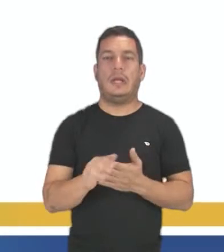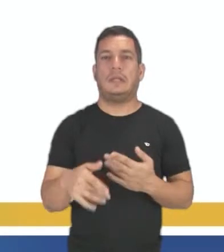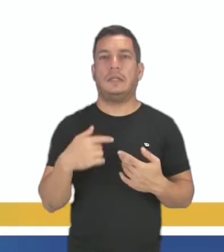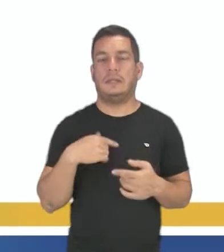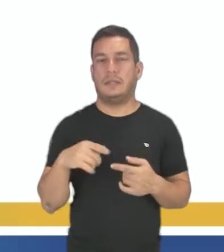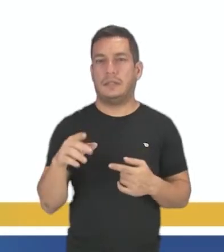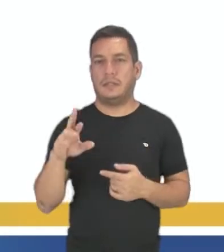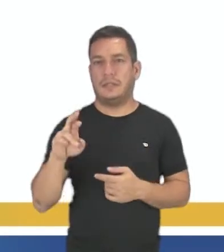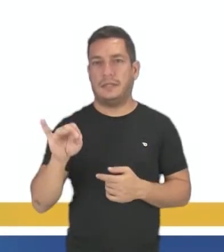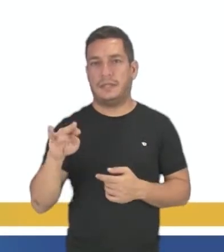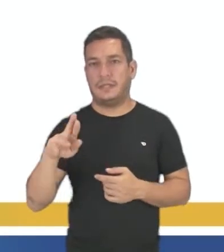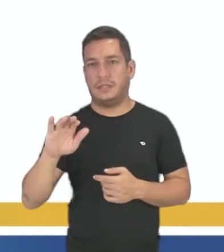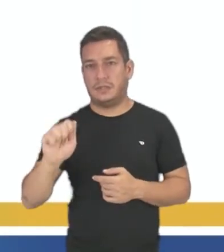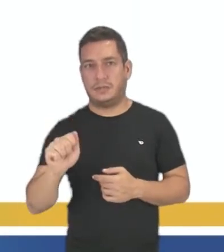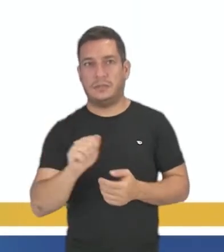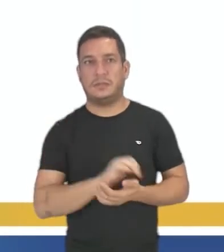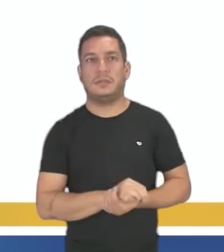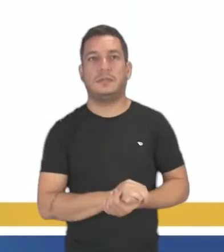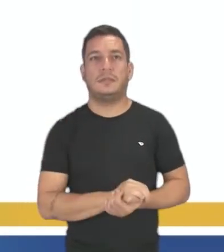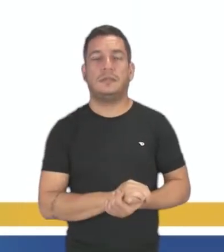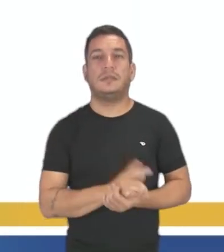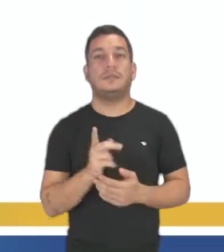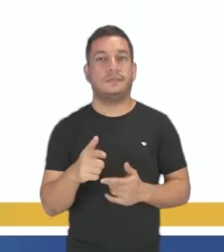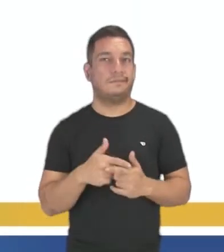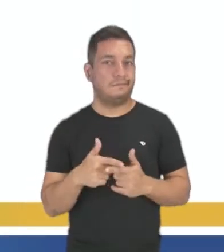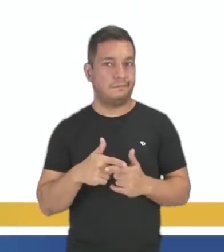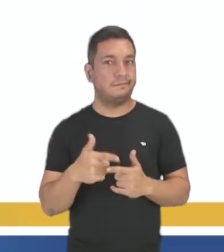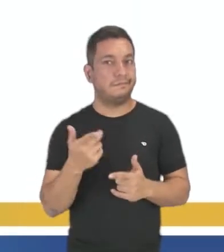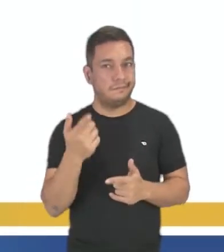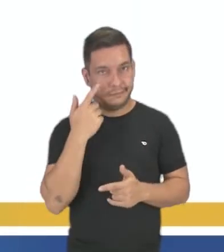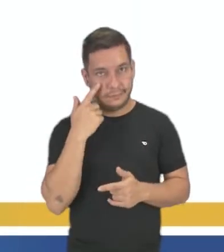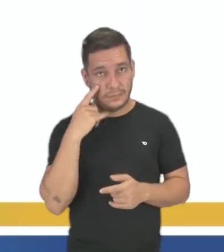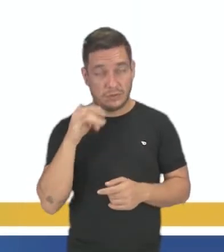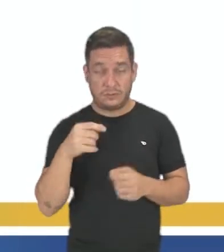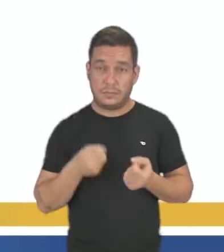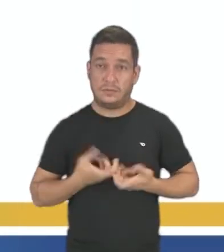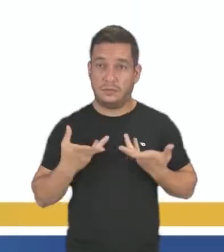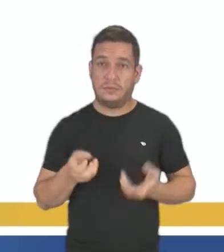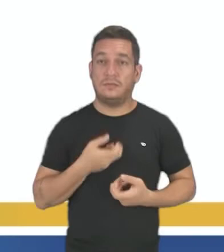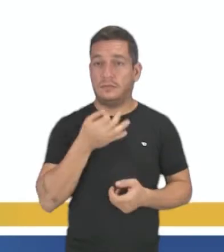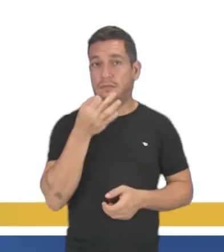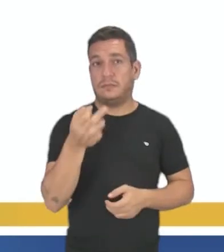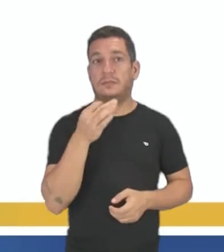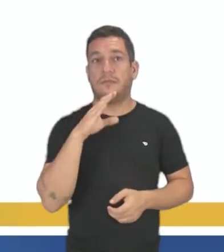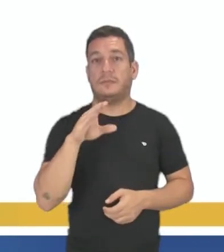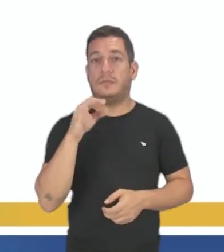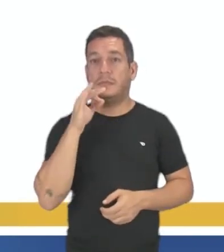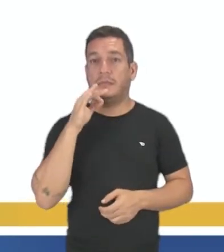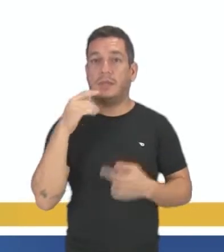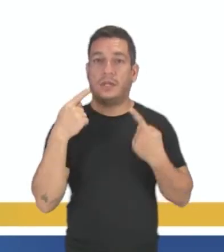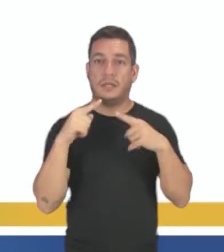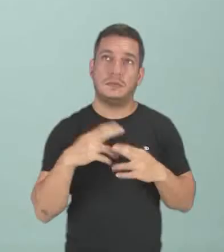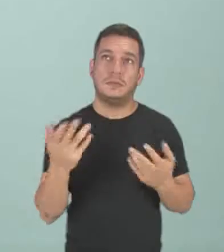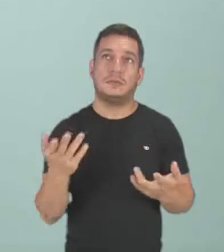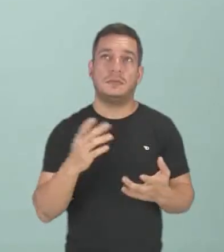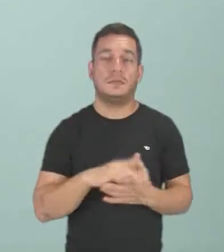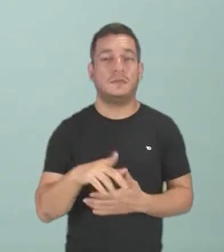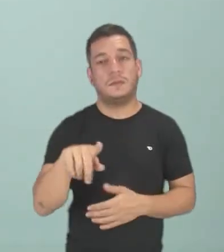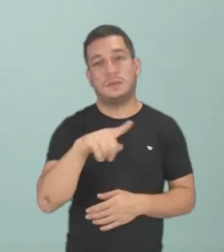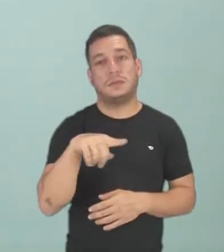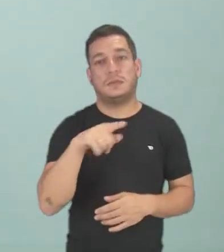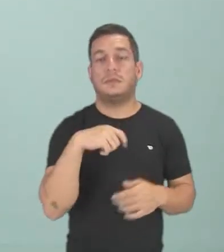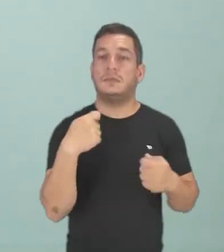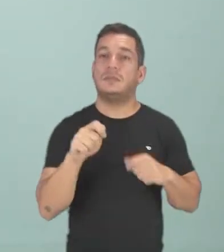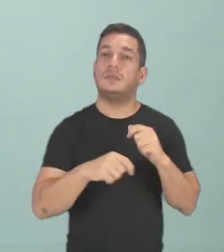criticamente? Aqui já foi um problema. Se é para expressar opinião, a crítica ela está presente.